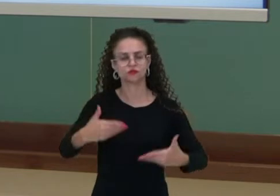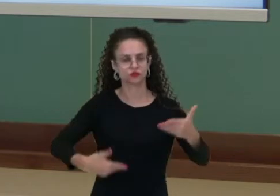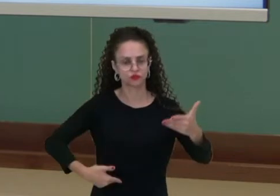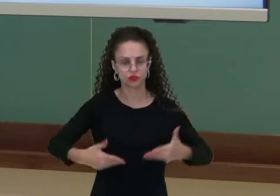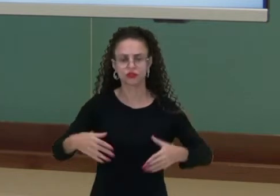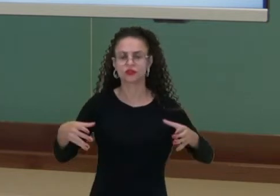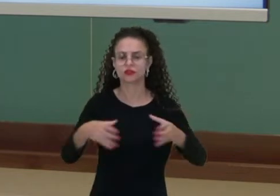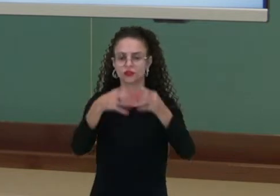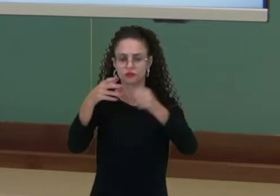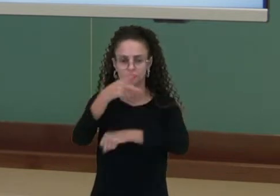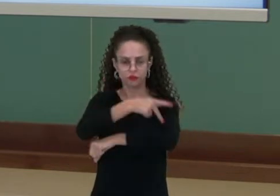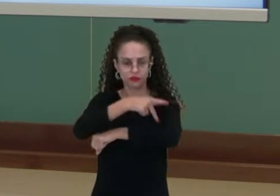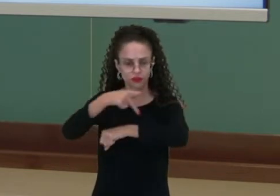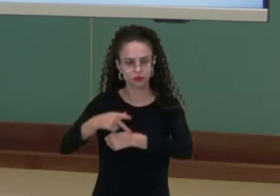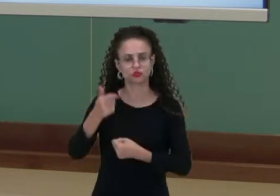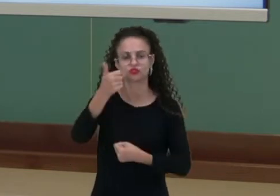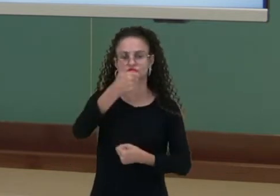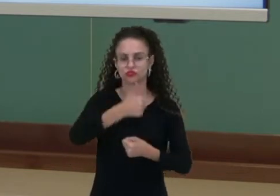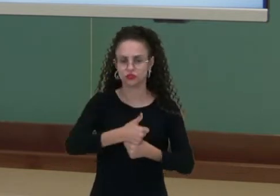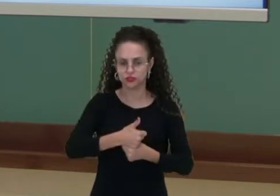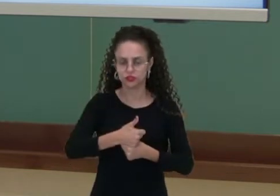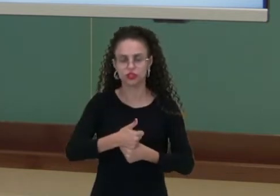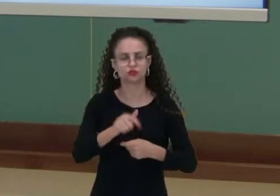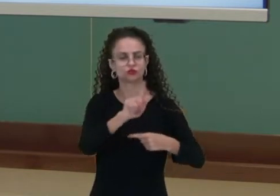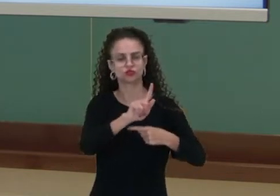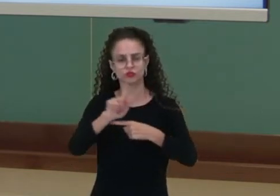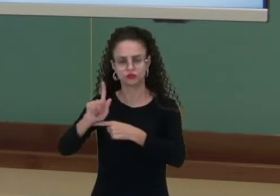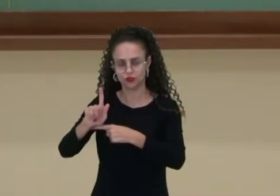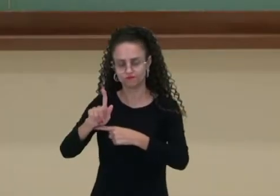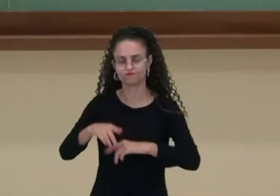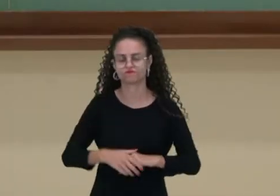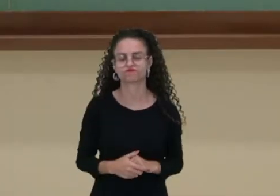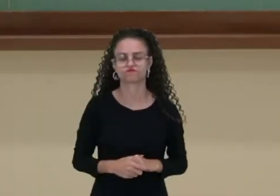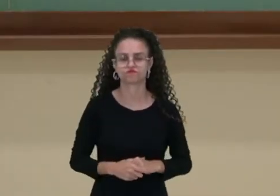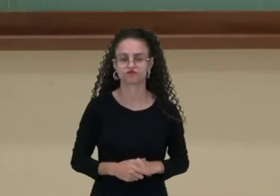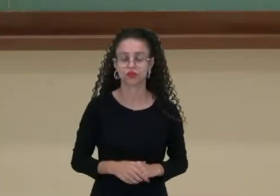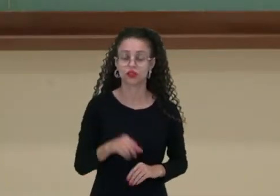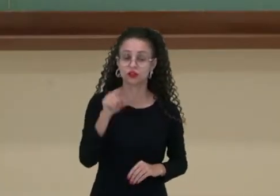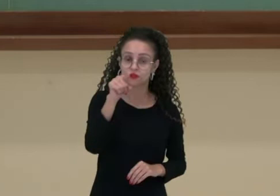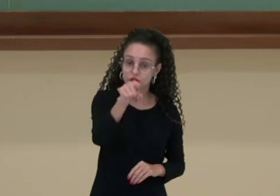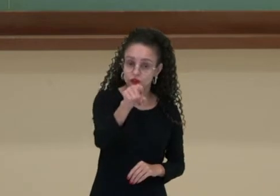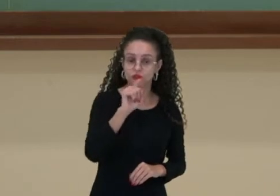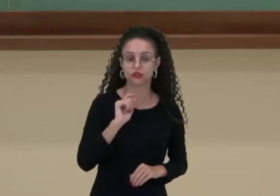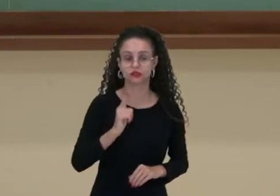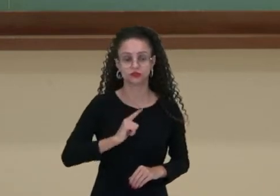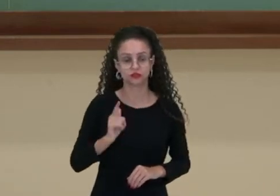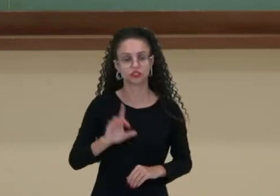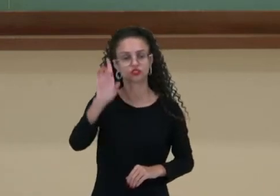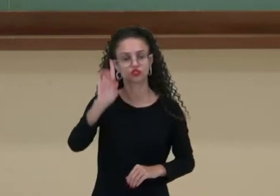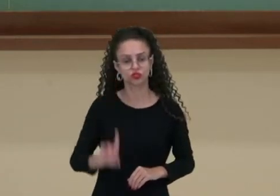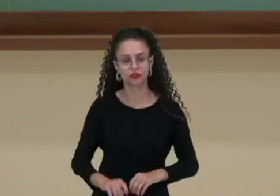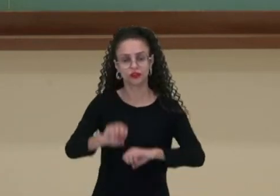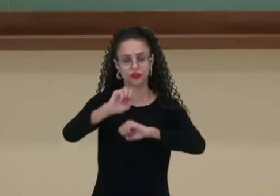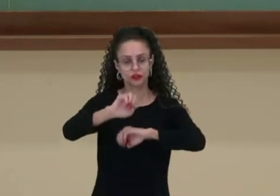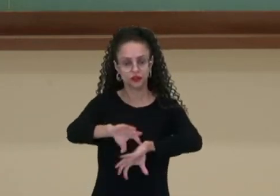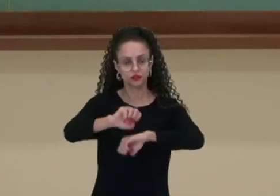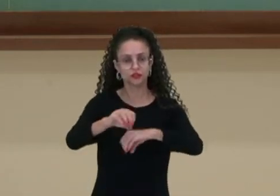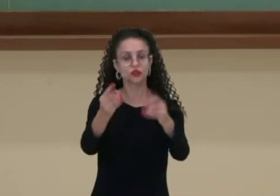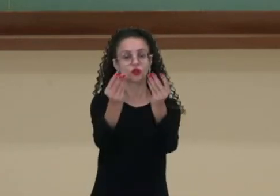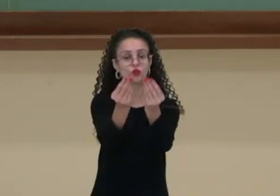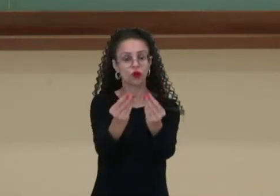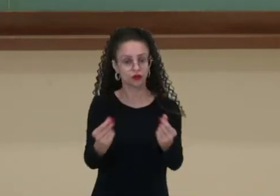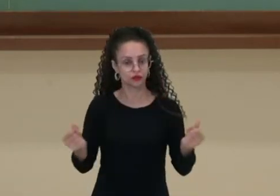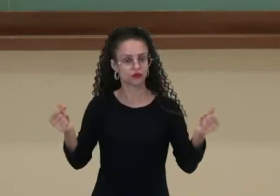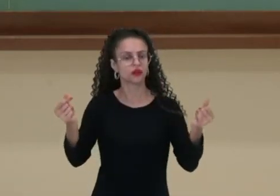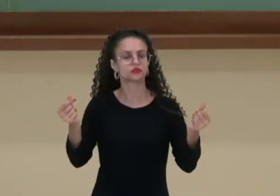equipe pedagógica, a direção, a gestão. Vocês têm direito a um ensino de qualidade,